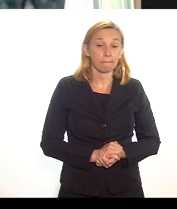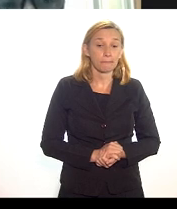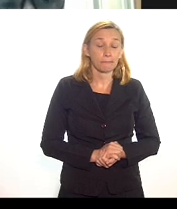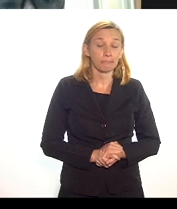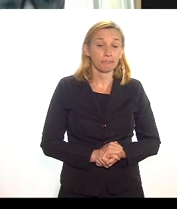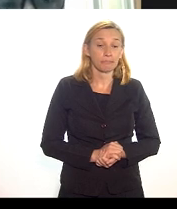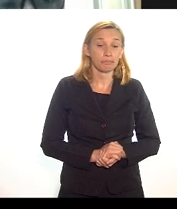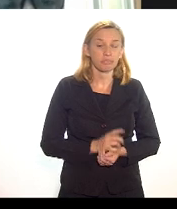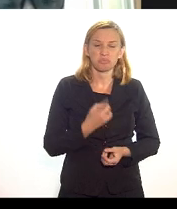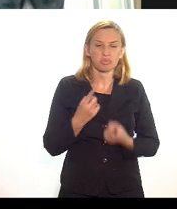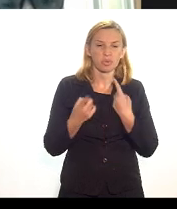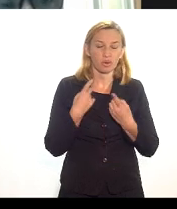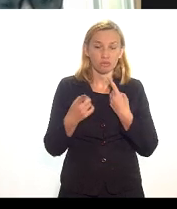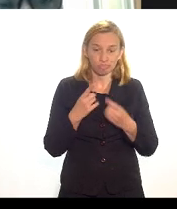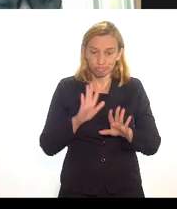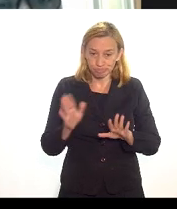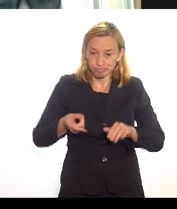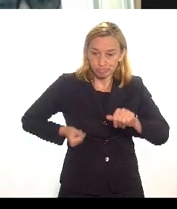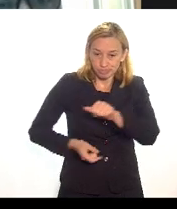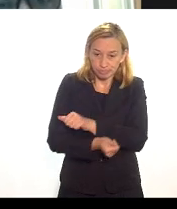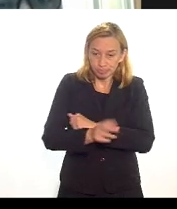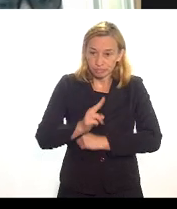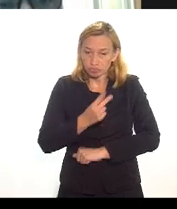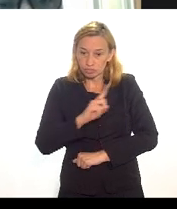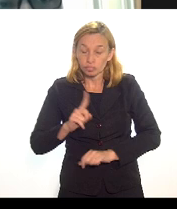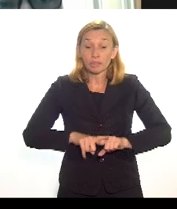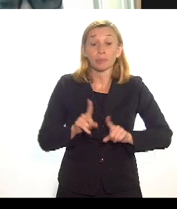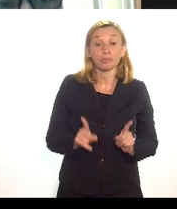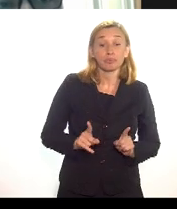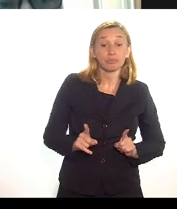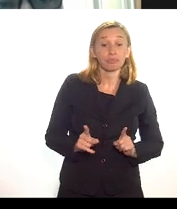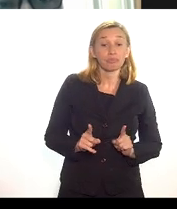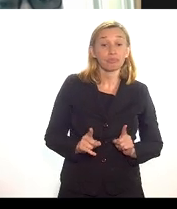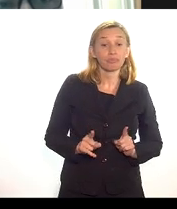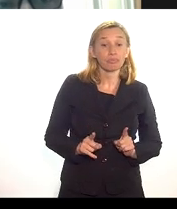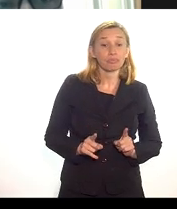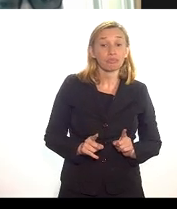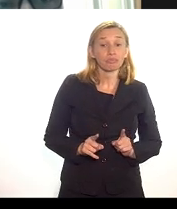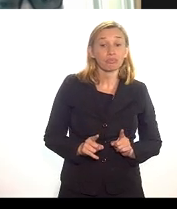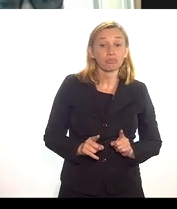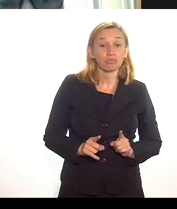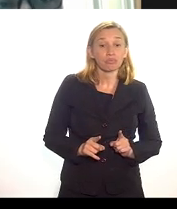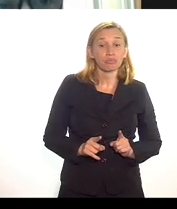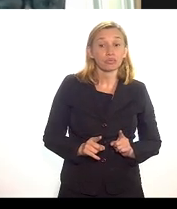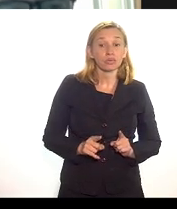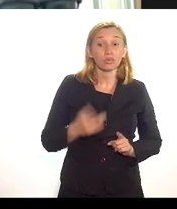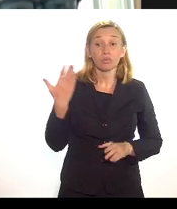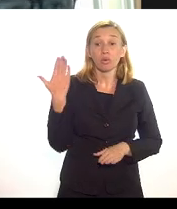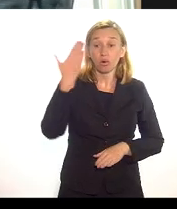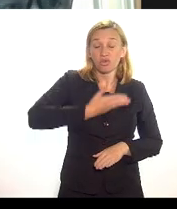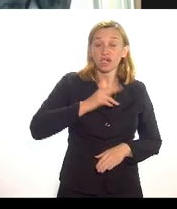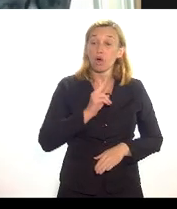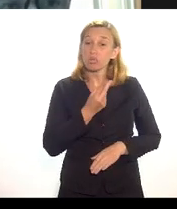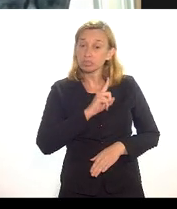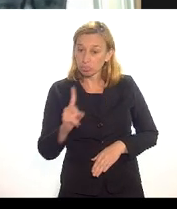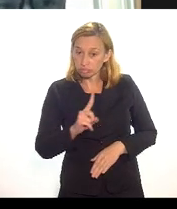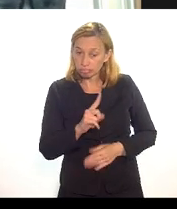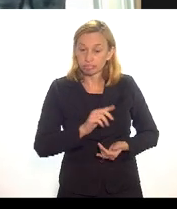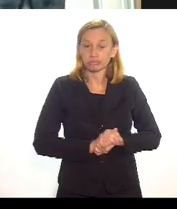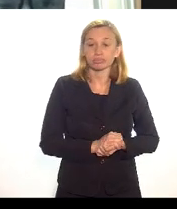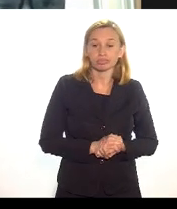não pela discussão se são investimentos ou não, mas se são, são comprovadas ou não. Né?